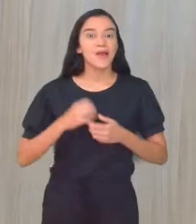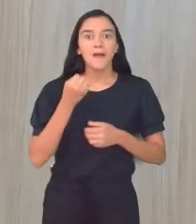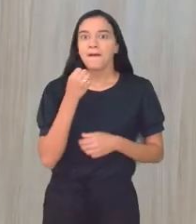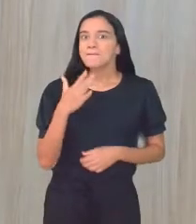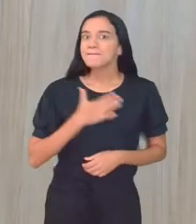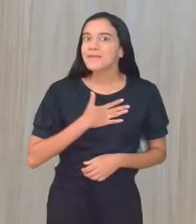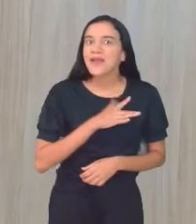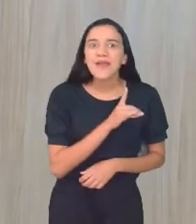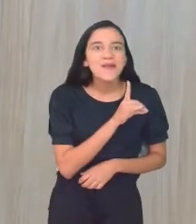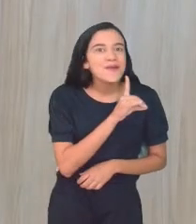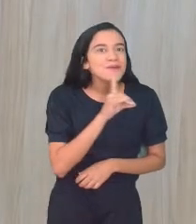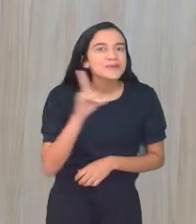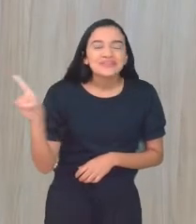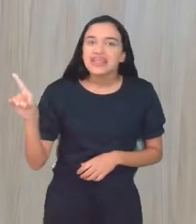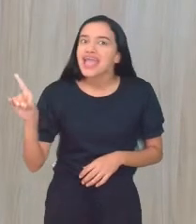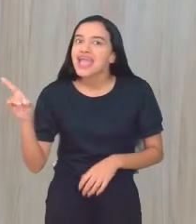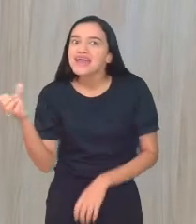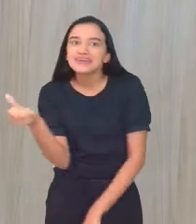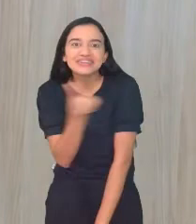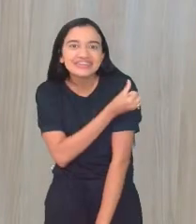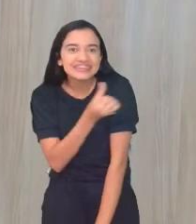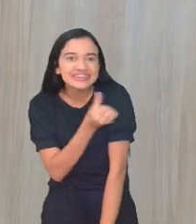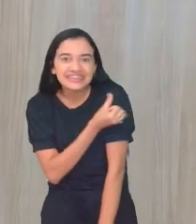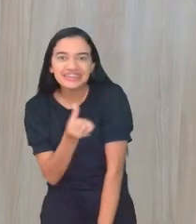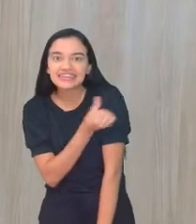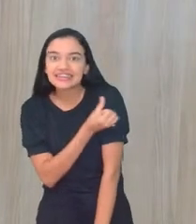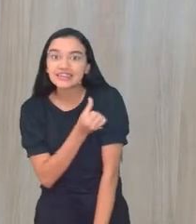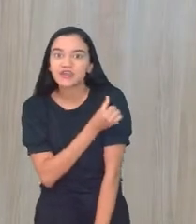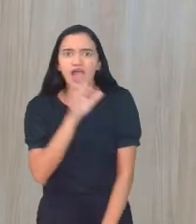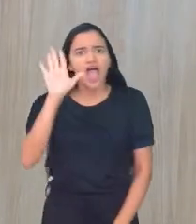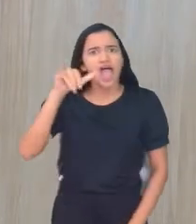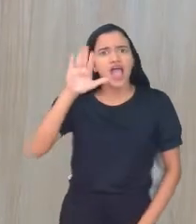Meu Deus do céu, sexto ano! Ei,